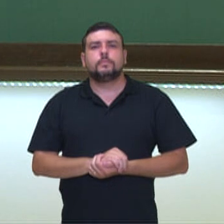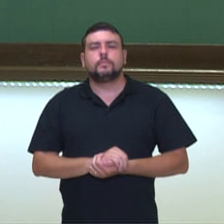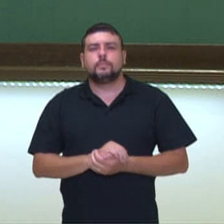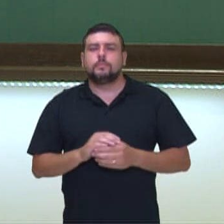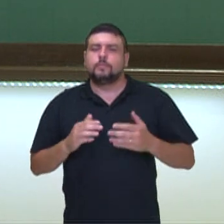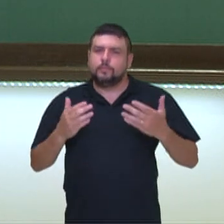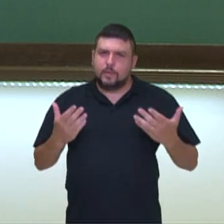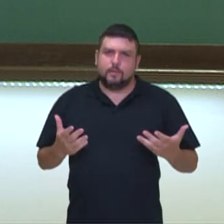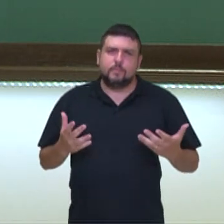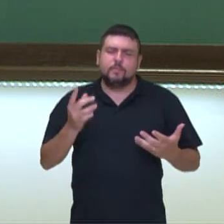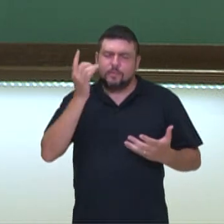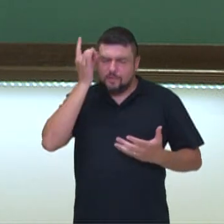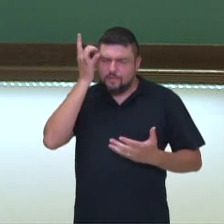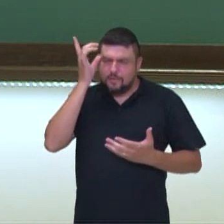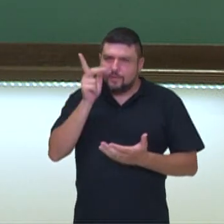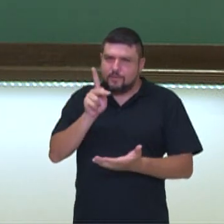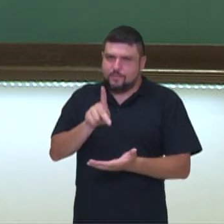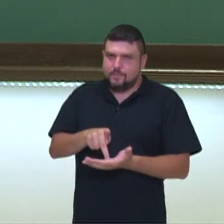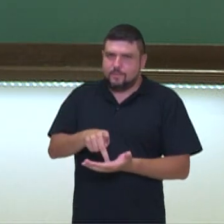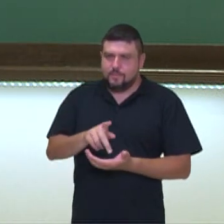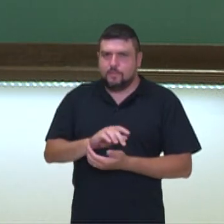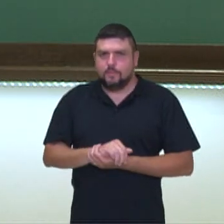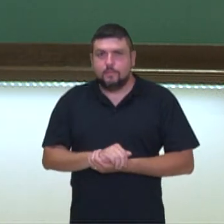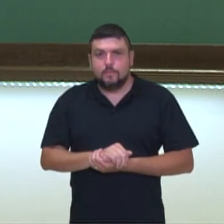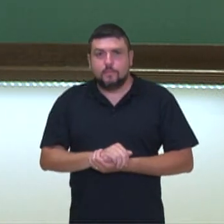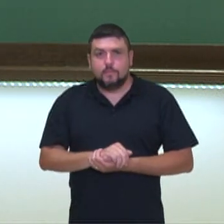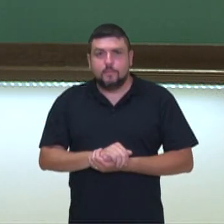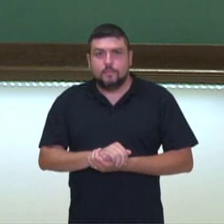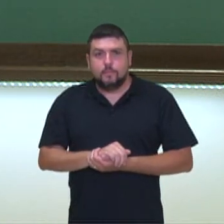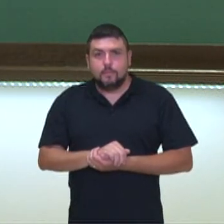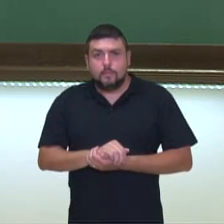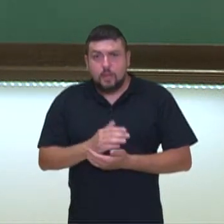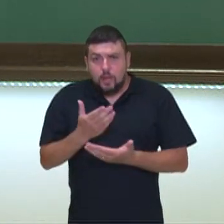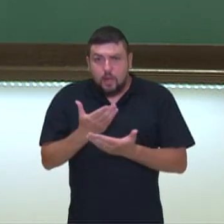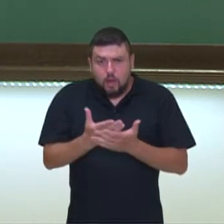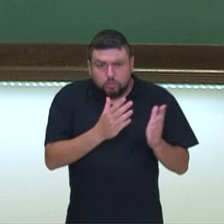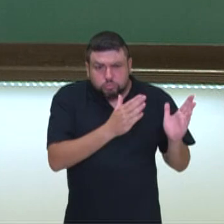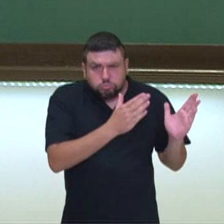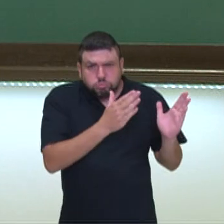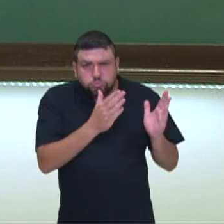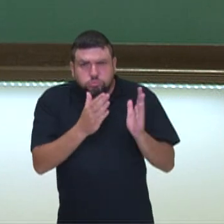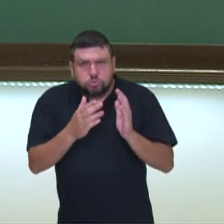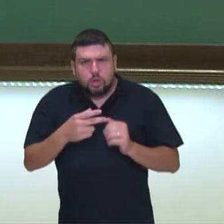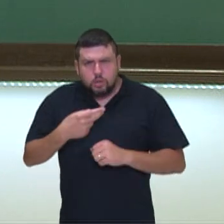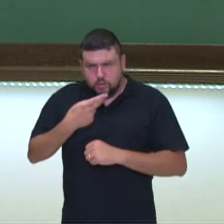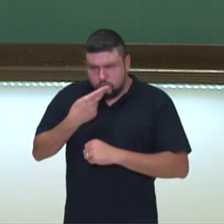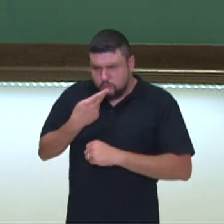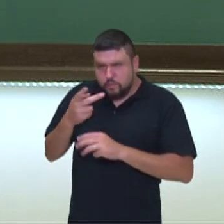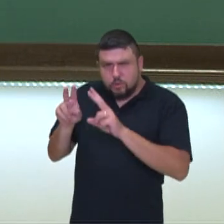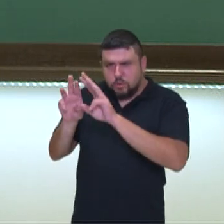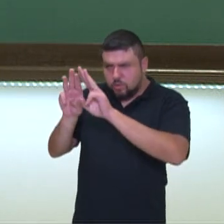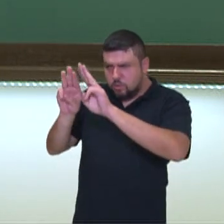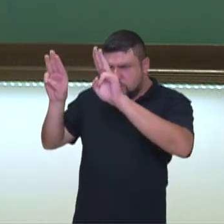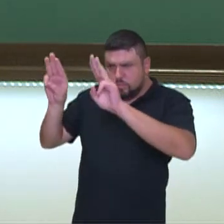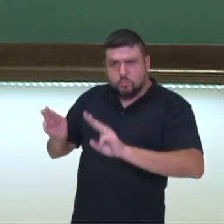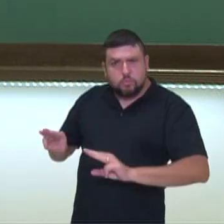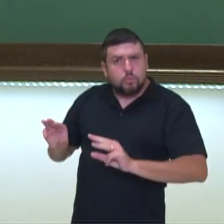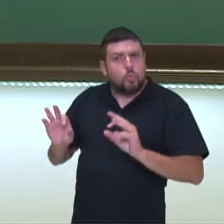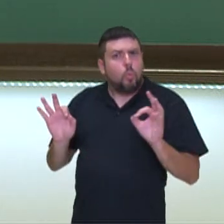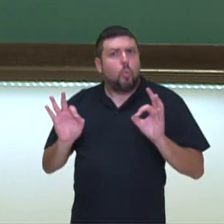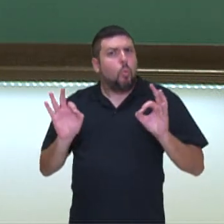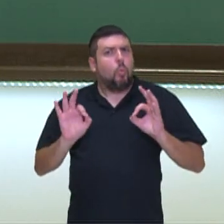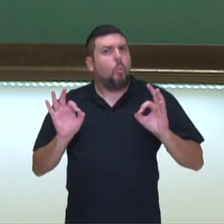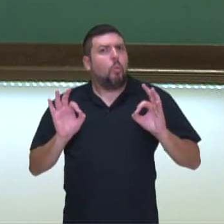Gente, fácil demais. Em nenhum momento eu citei museu em nossa aula, em galeria de arte, eu não falei